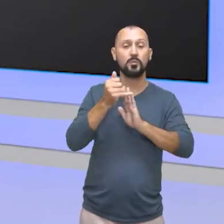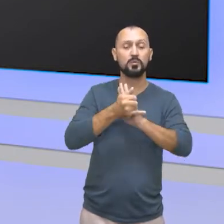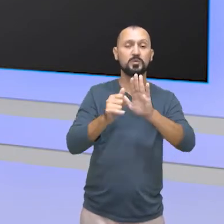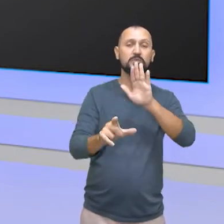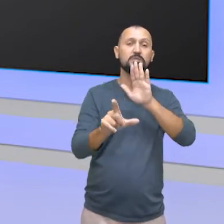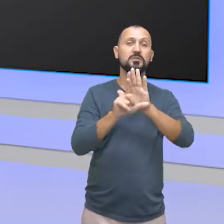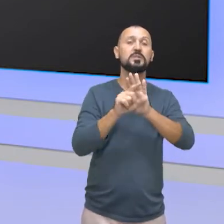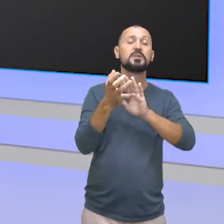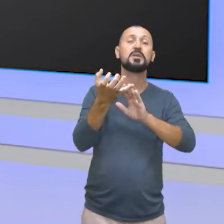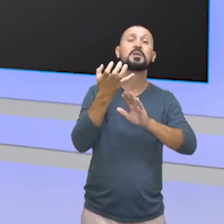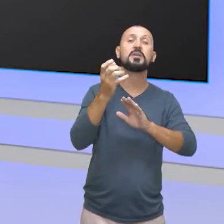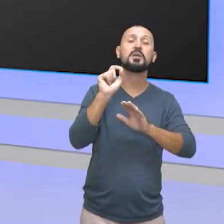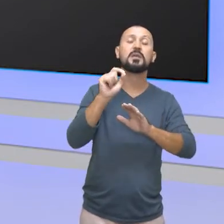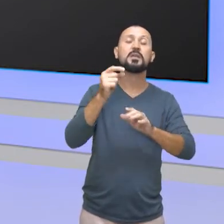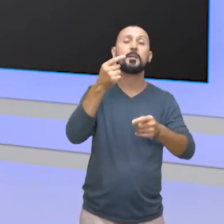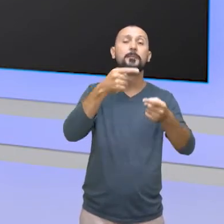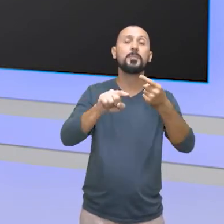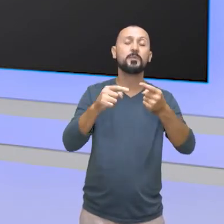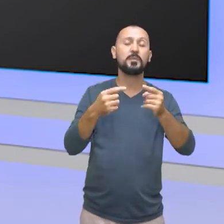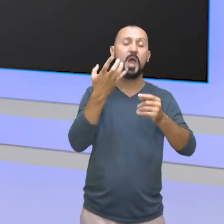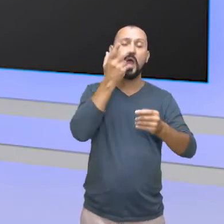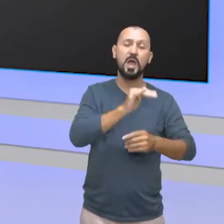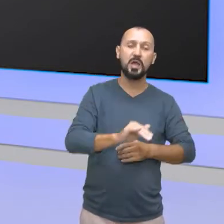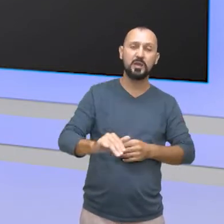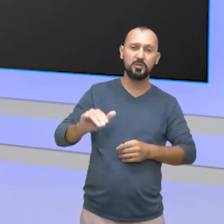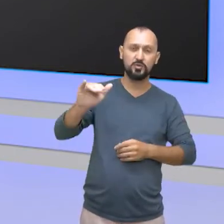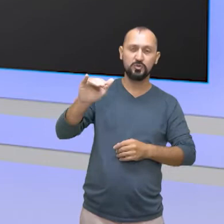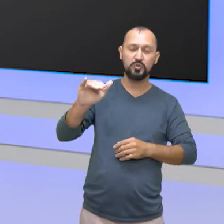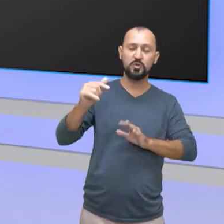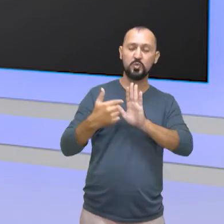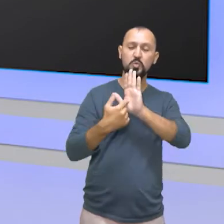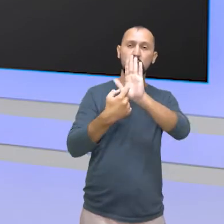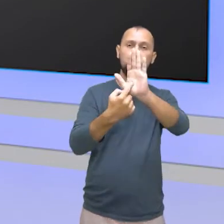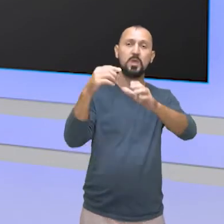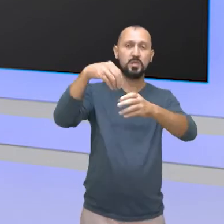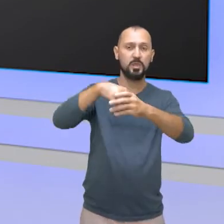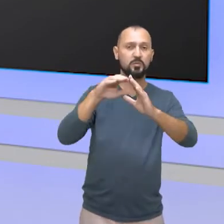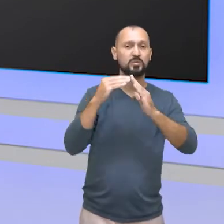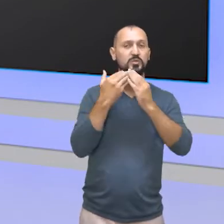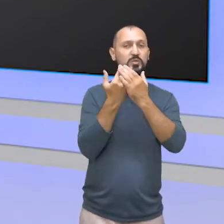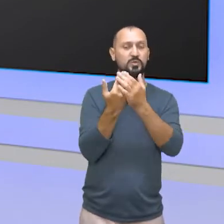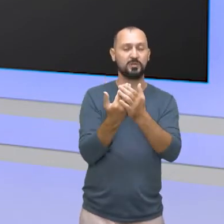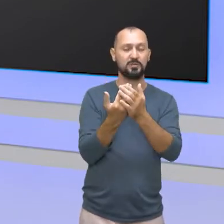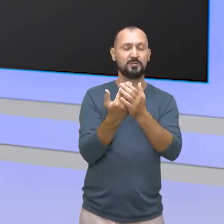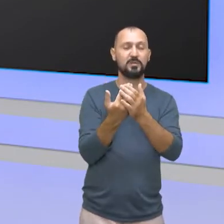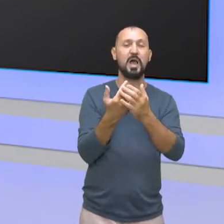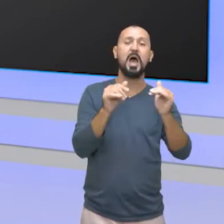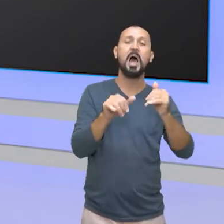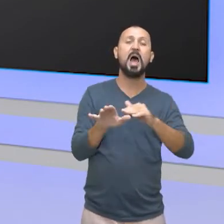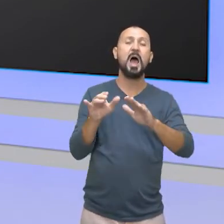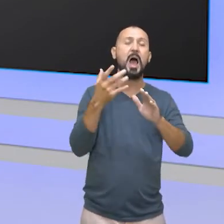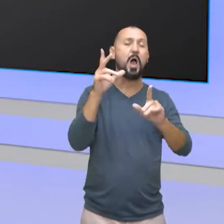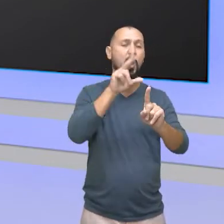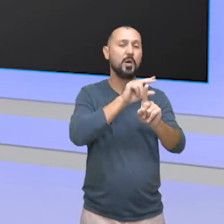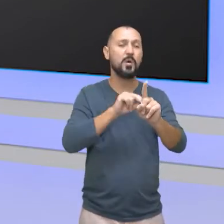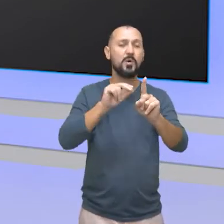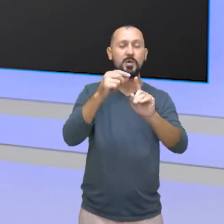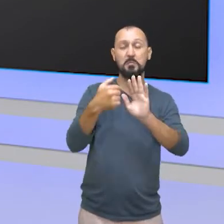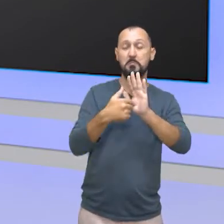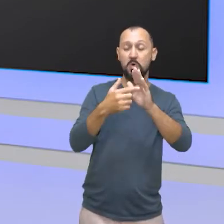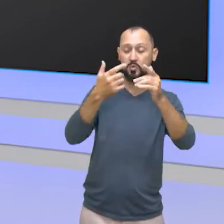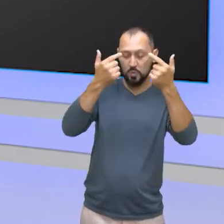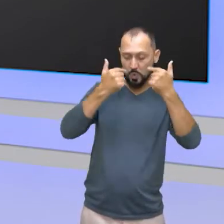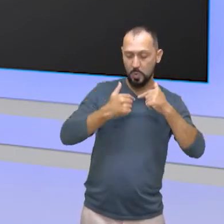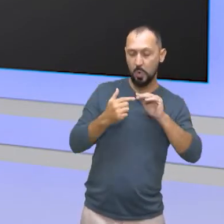sobre o projeto de lei que pretendia proibir a exposição de crianças e adolescentes no âmbito escolar a danças que aludam